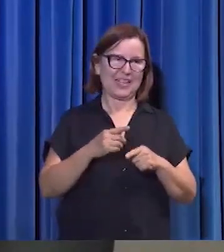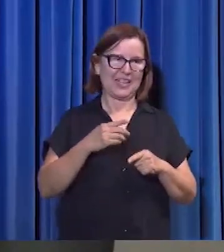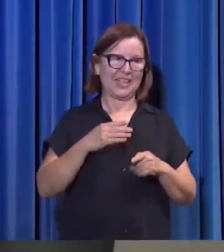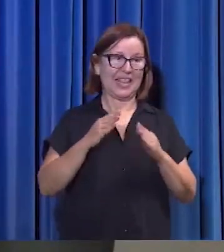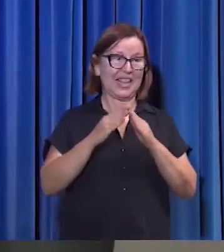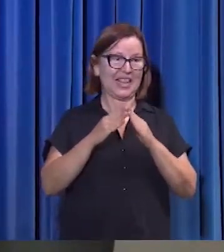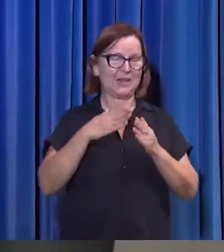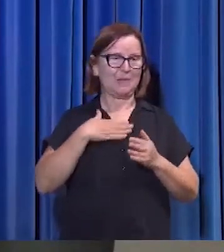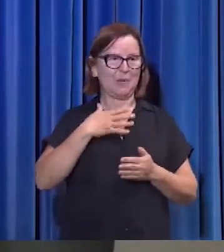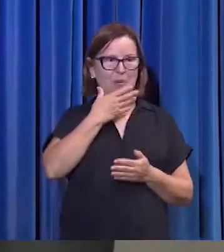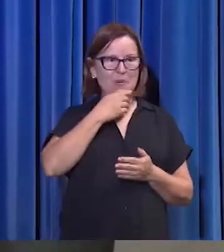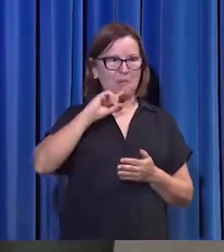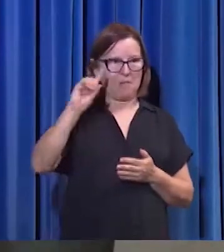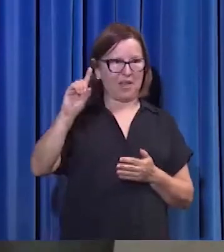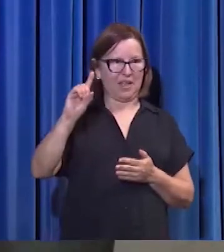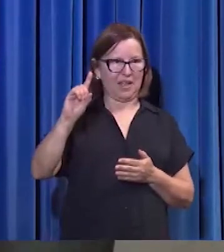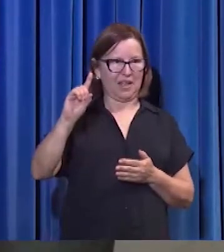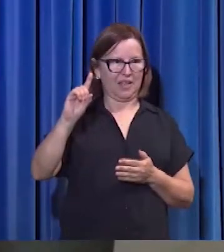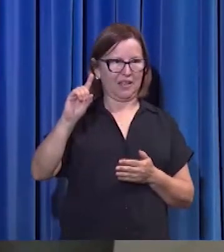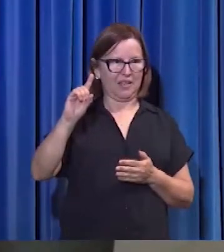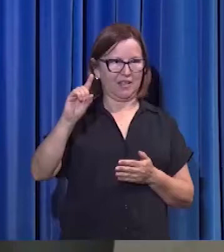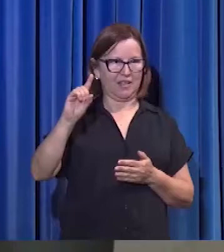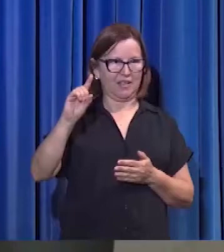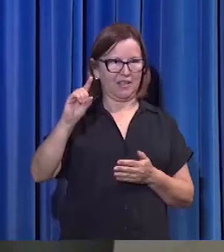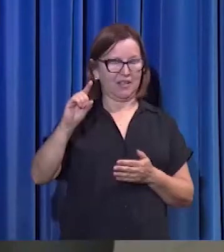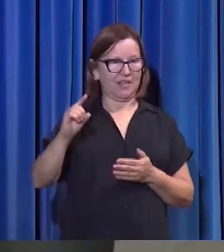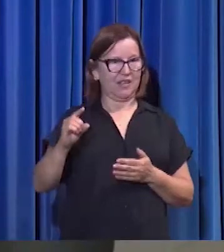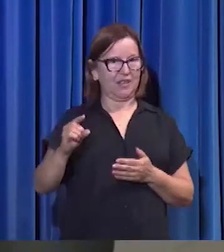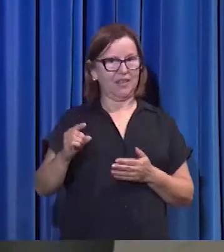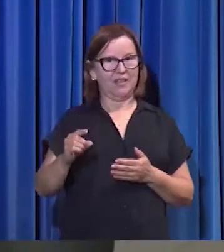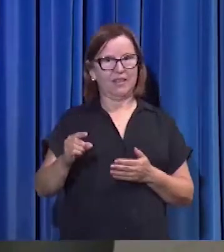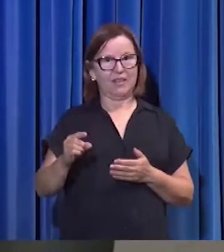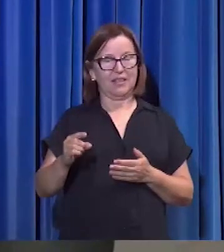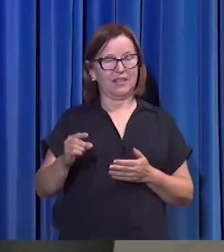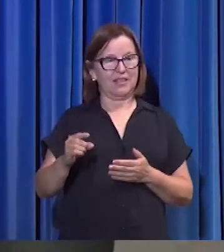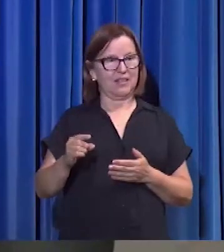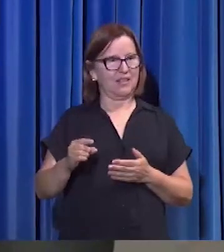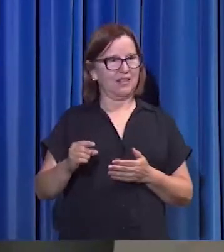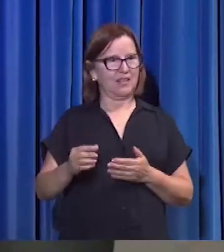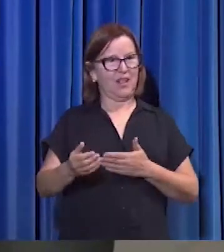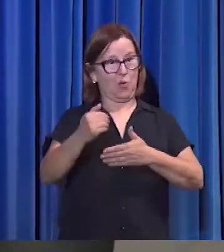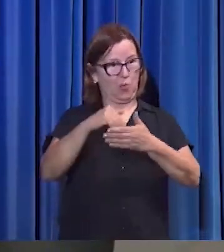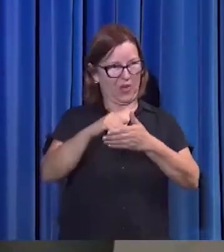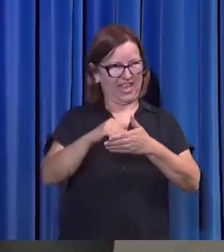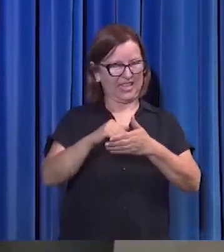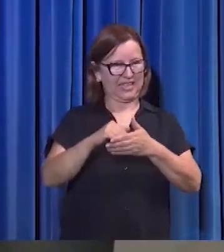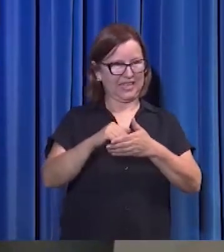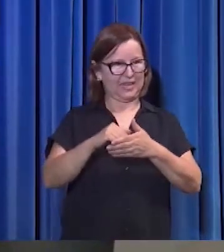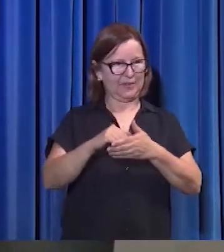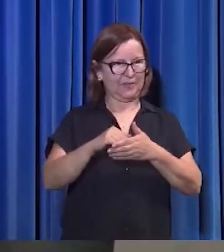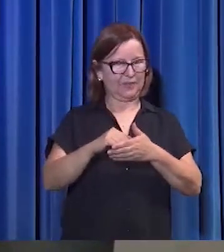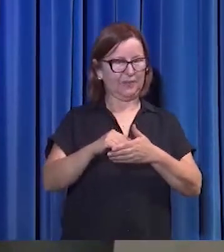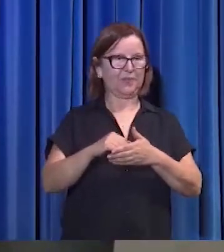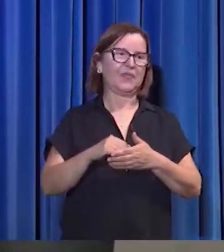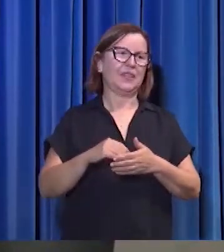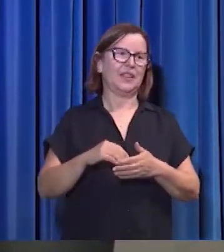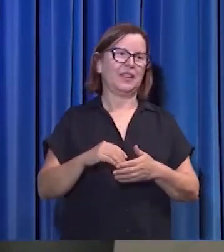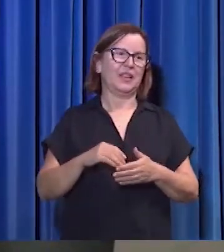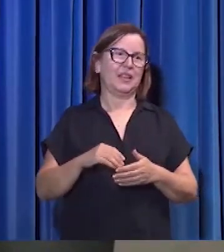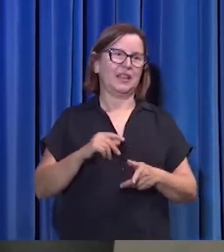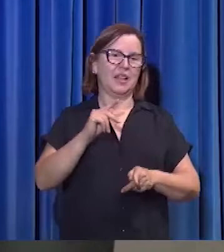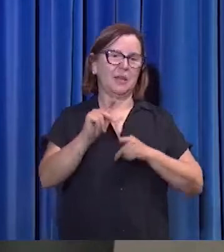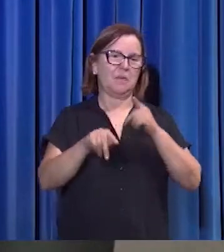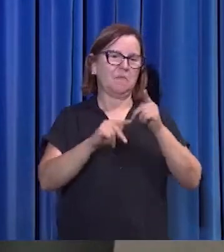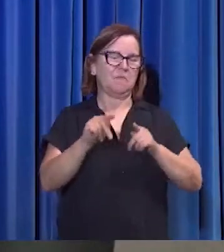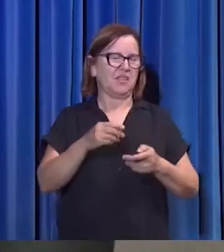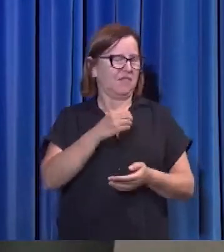gente cheia de si mesmo. Tem que entrar gente cheia de mim. E para que